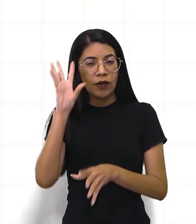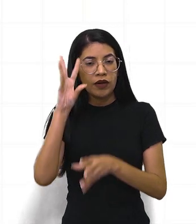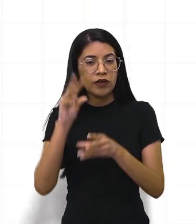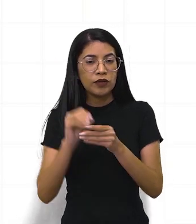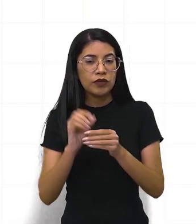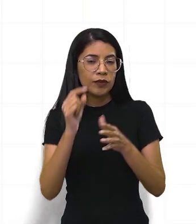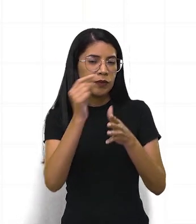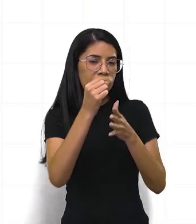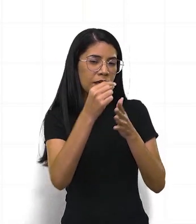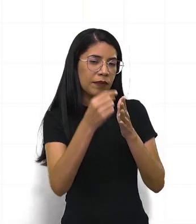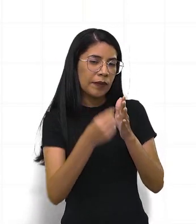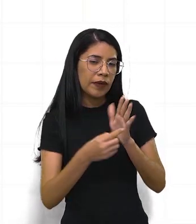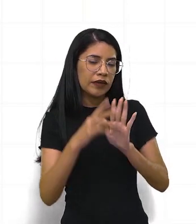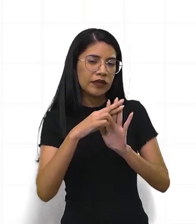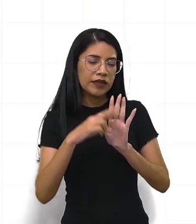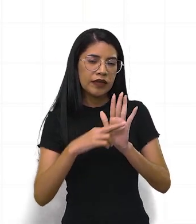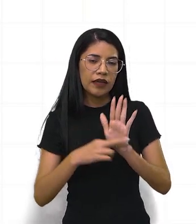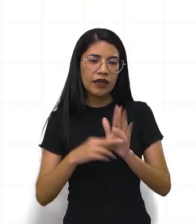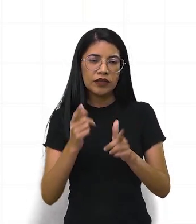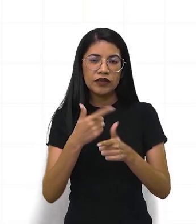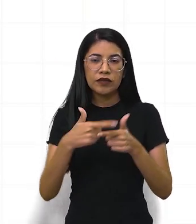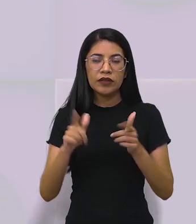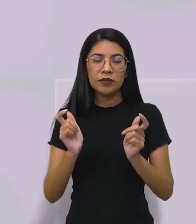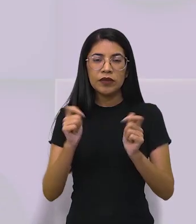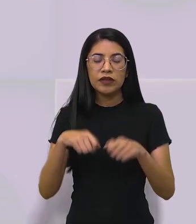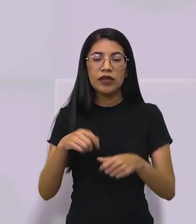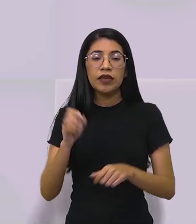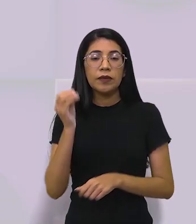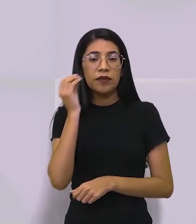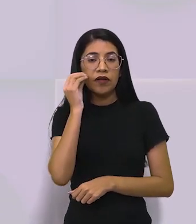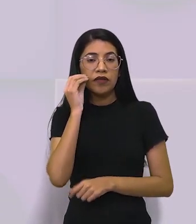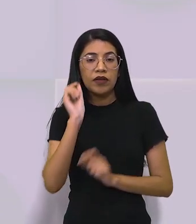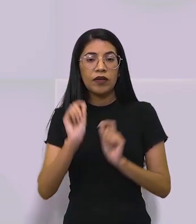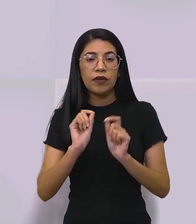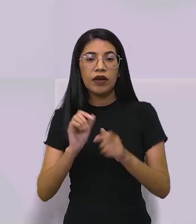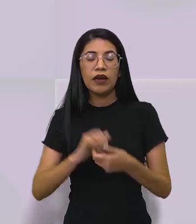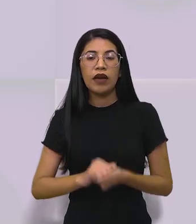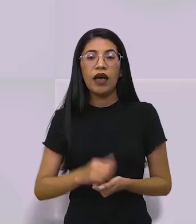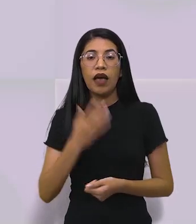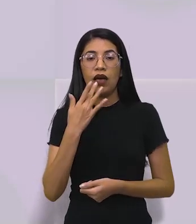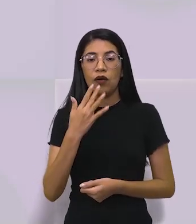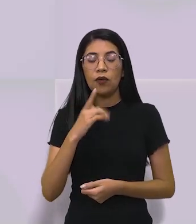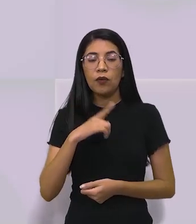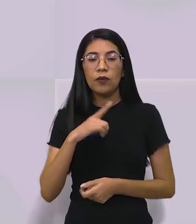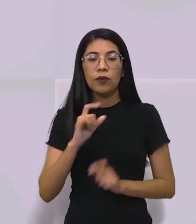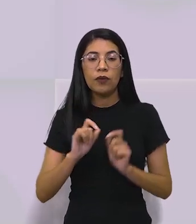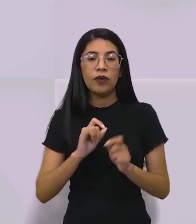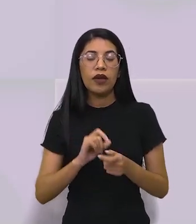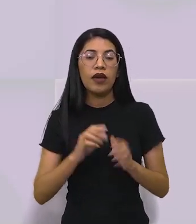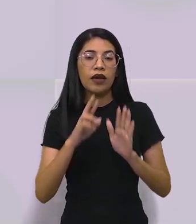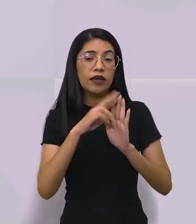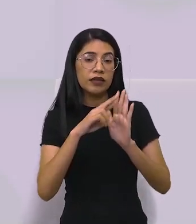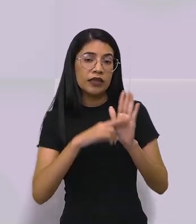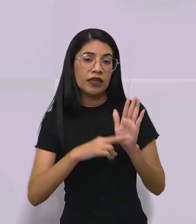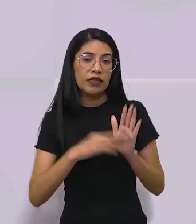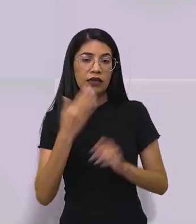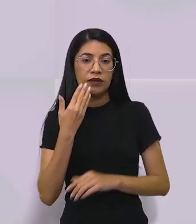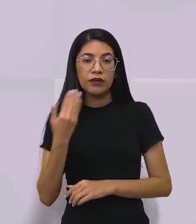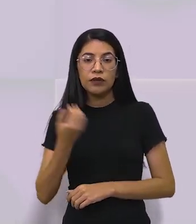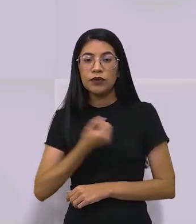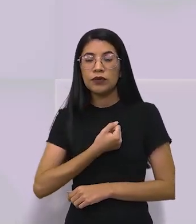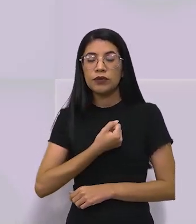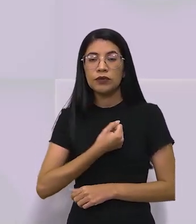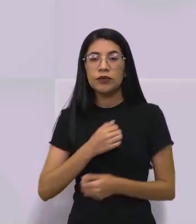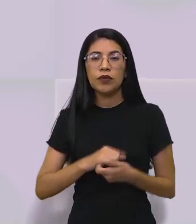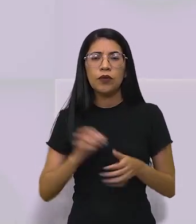os critérios de divisibilidade. E eu quero que vocês observem a cor que tem esses critérios. Olhem os números aí.